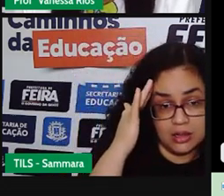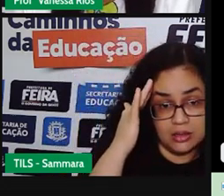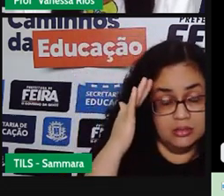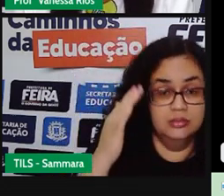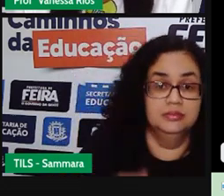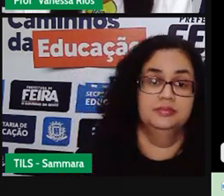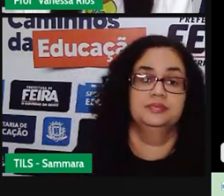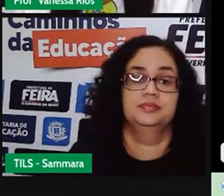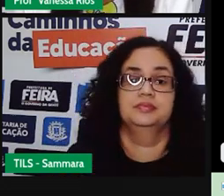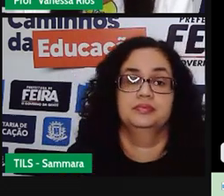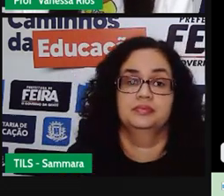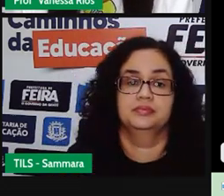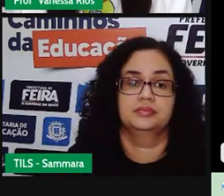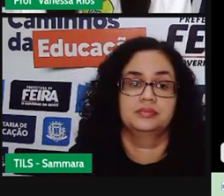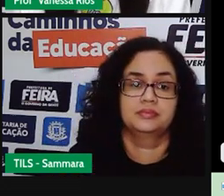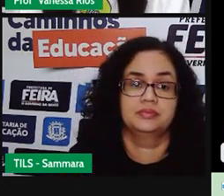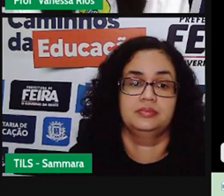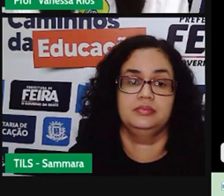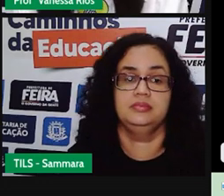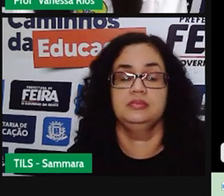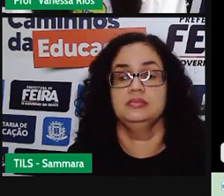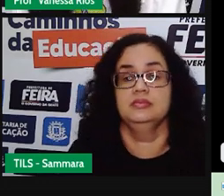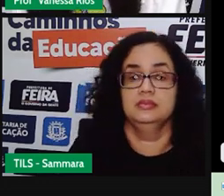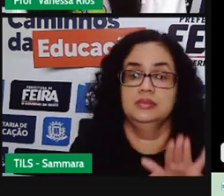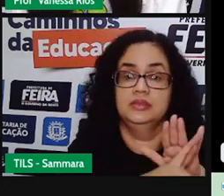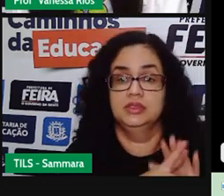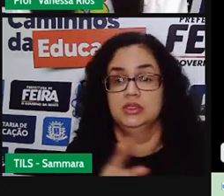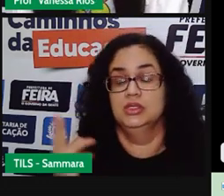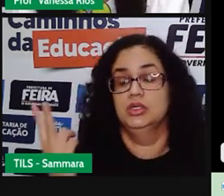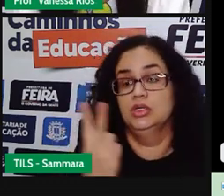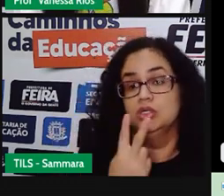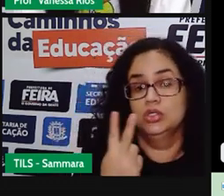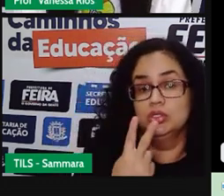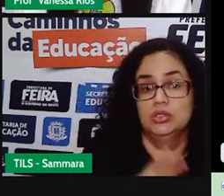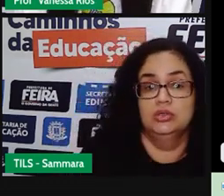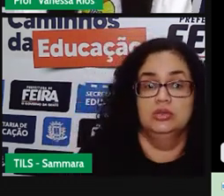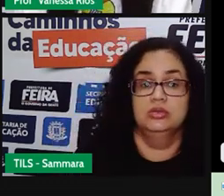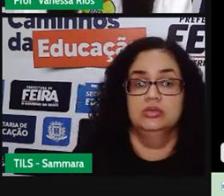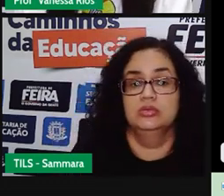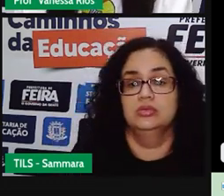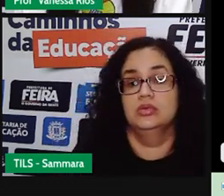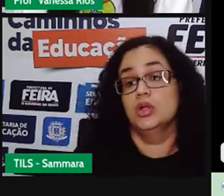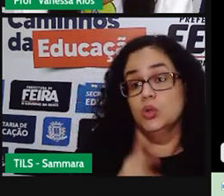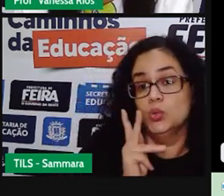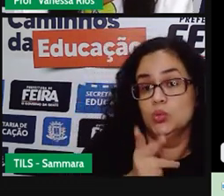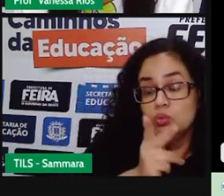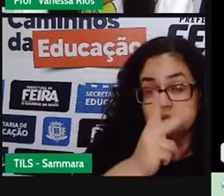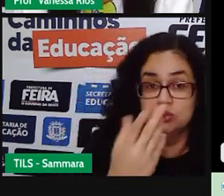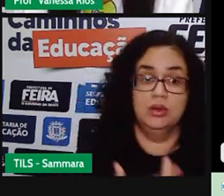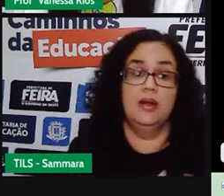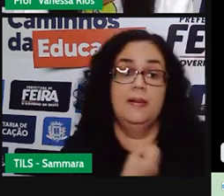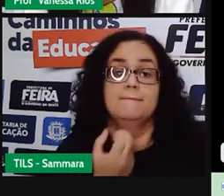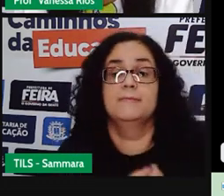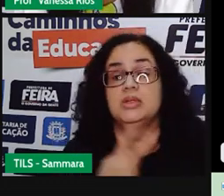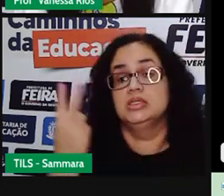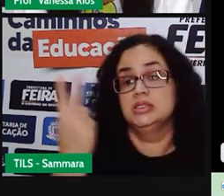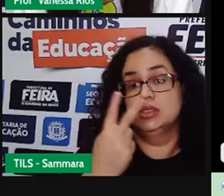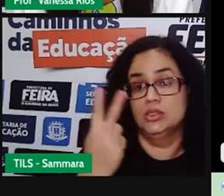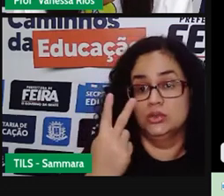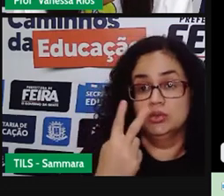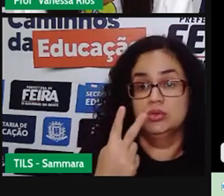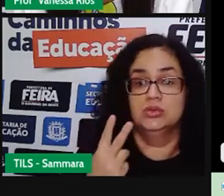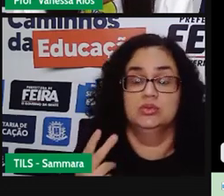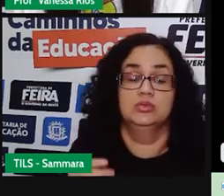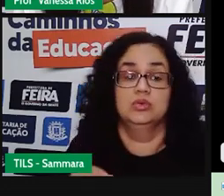Até a continuação do poema. E os dois sairão pelo mundo, que é como um jardim, apenas mais largo e talvez